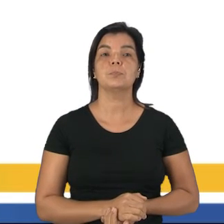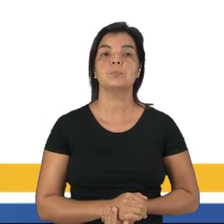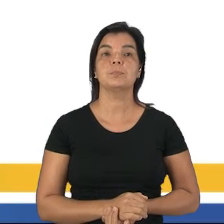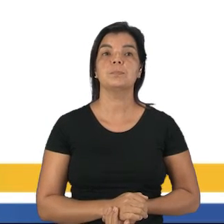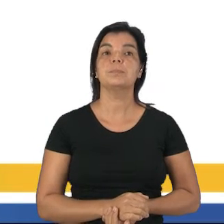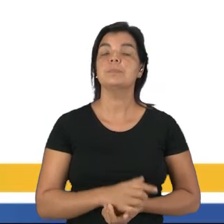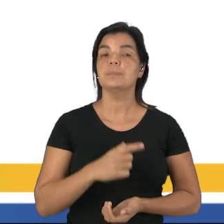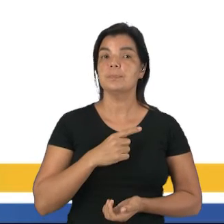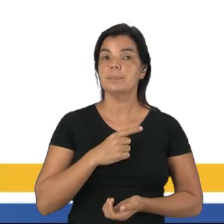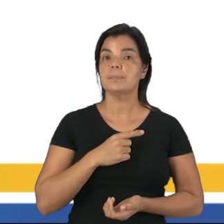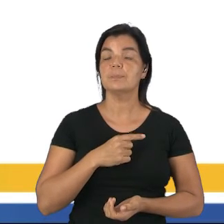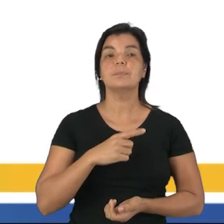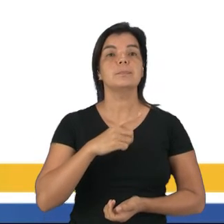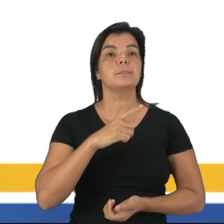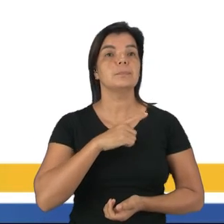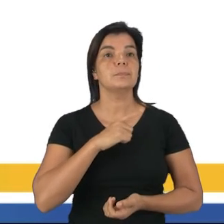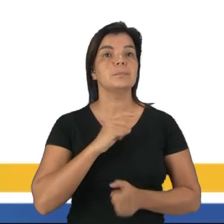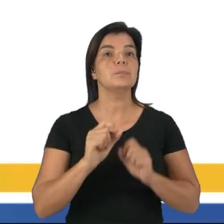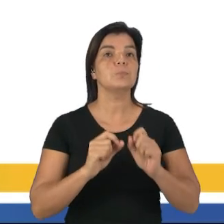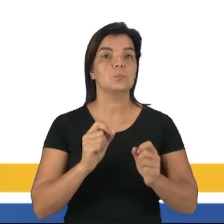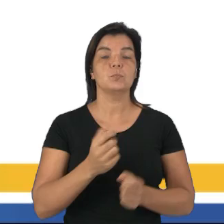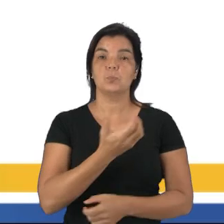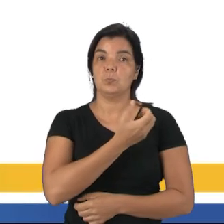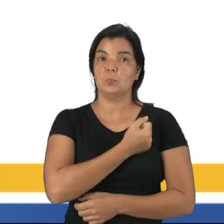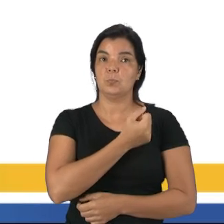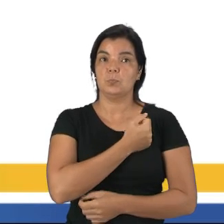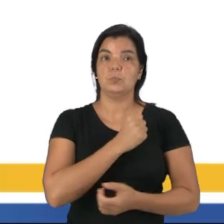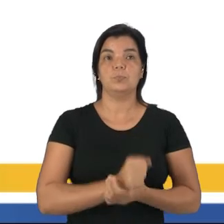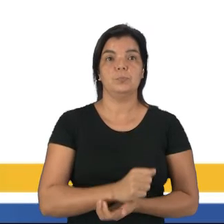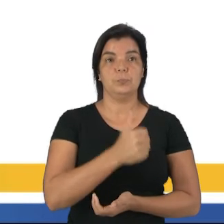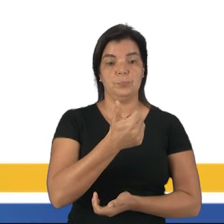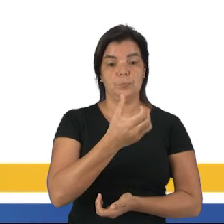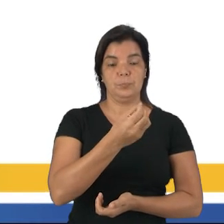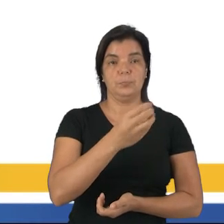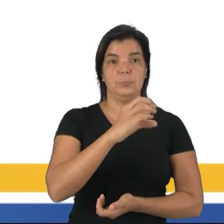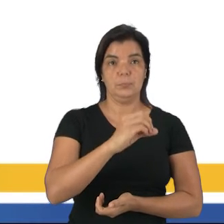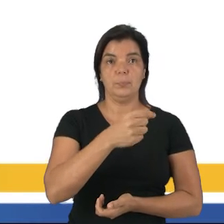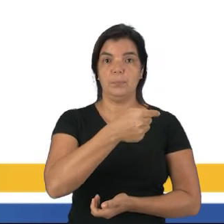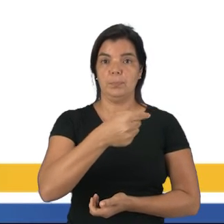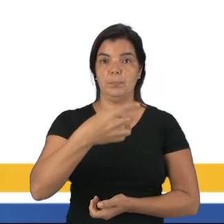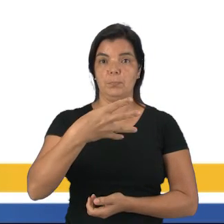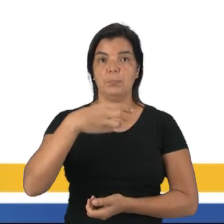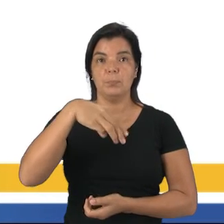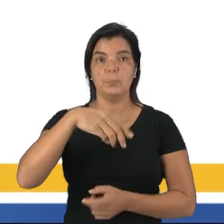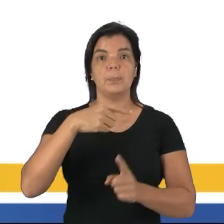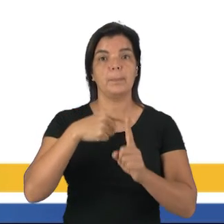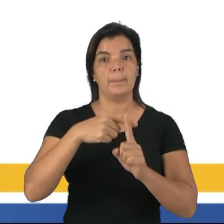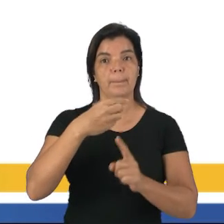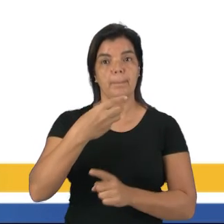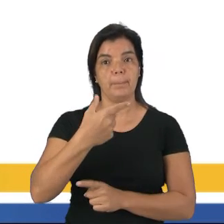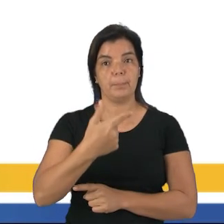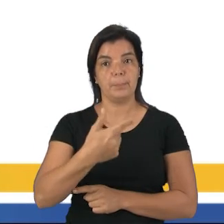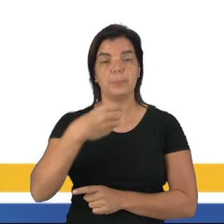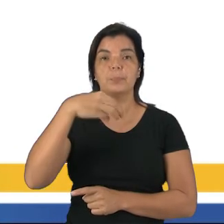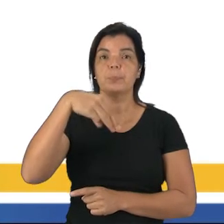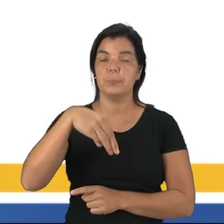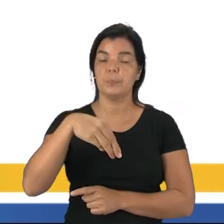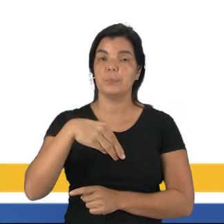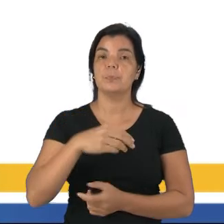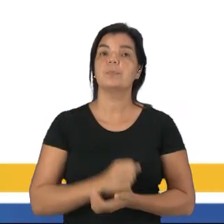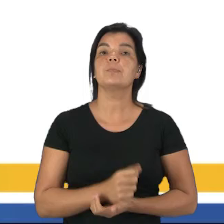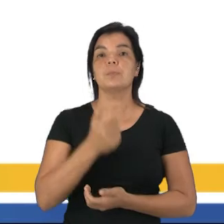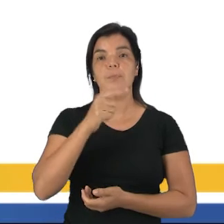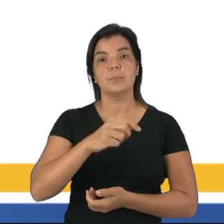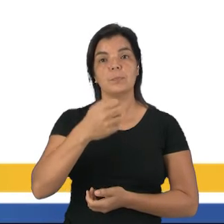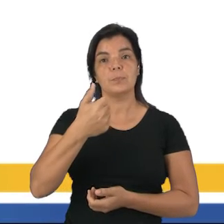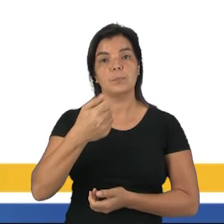né, você vai obter o valor de 160 menos 4m e repetimos